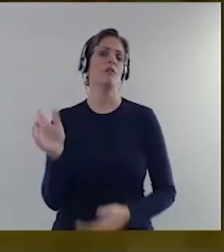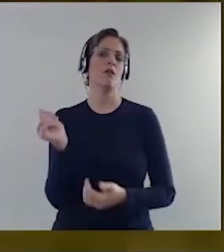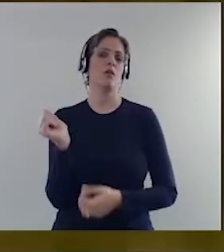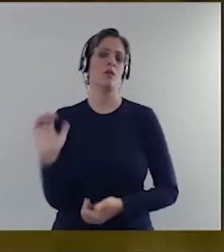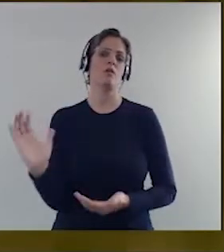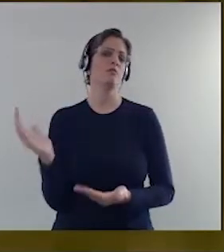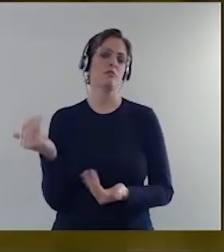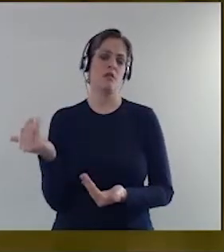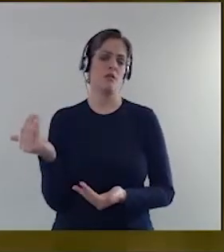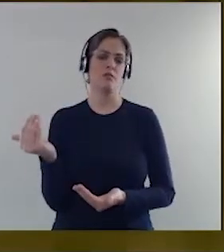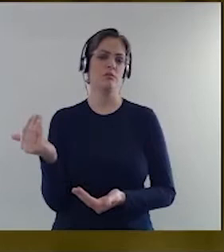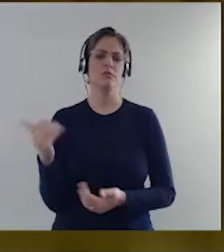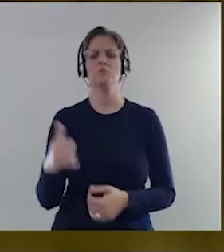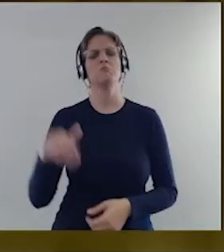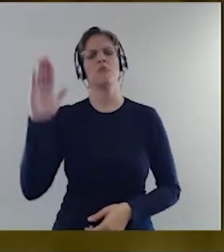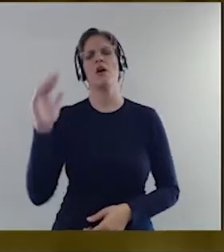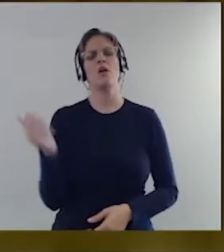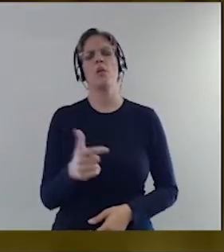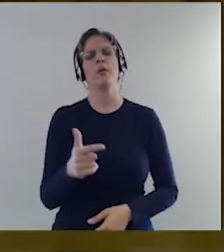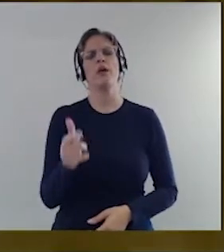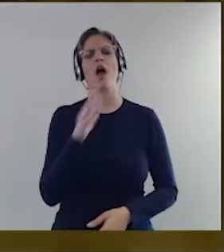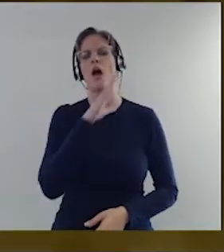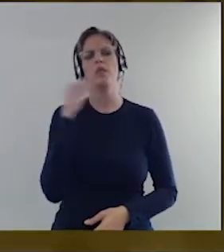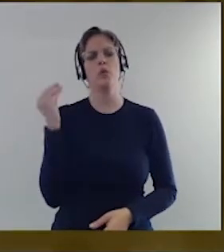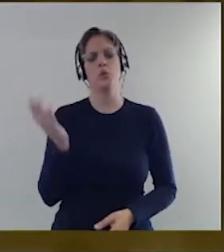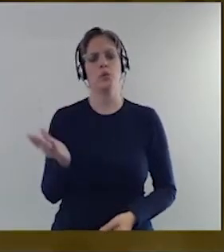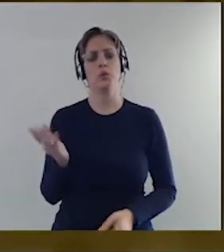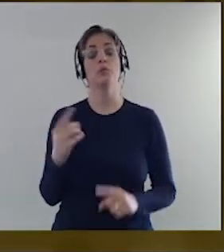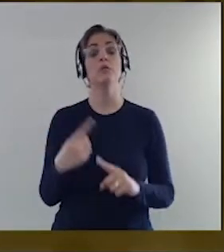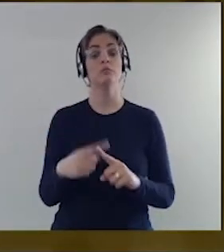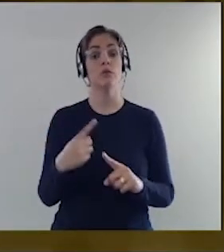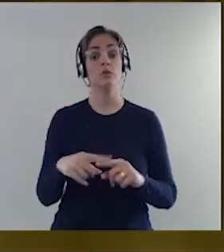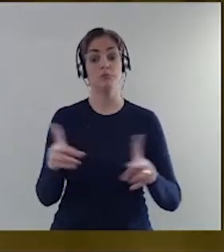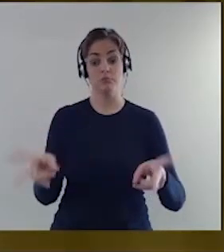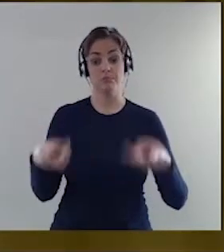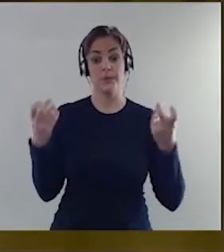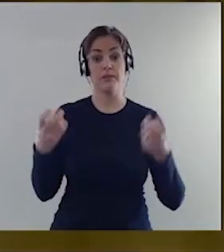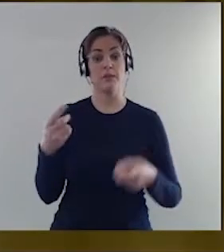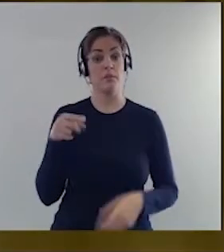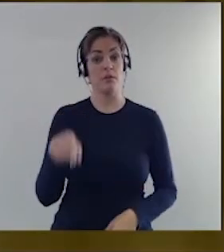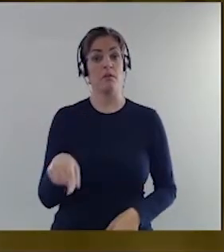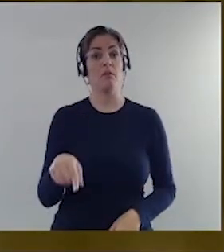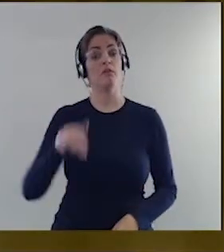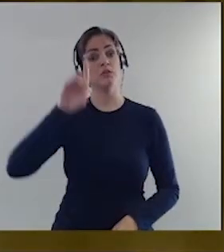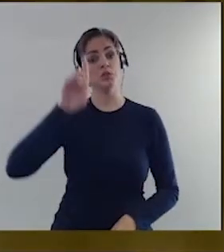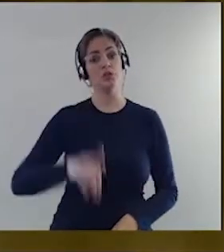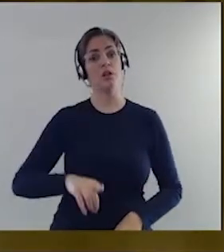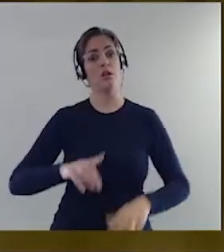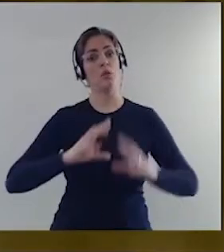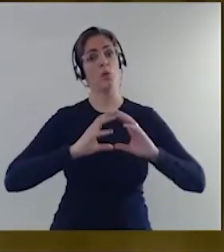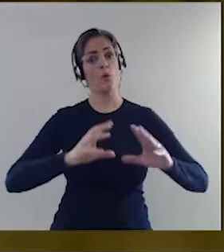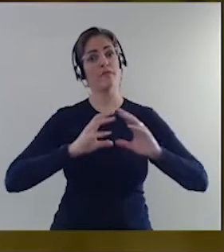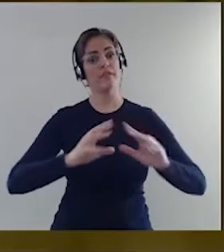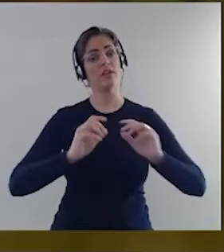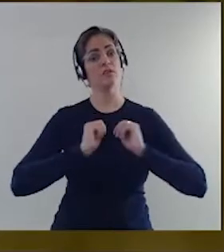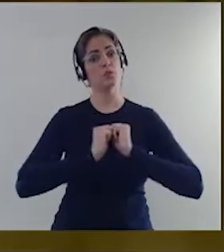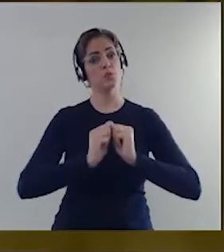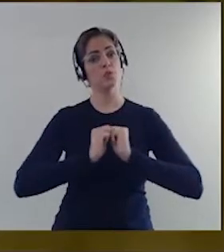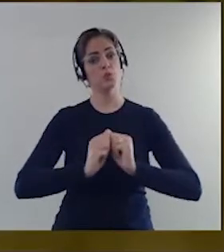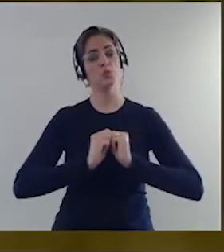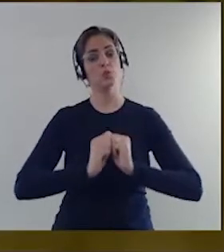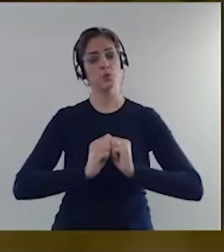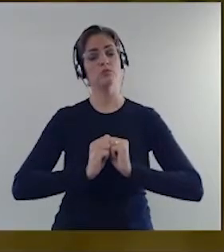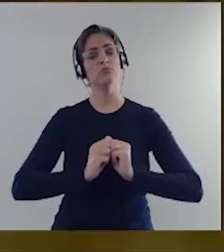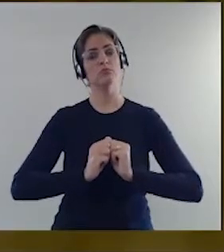mais do que dos próprios adultos, já que passou a ser reconhecido que o direito de convivência, além de ser um direito do